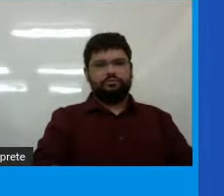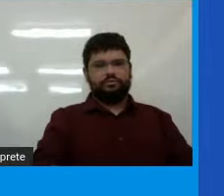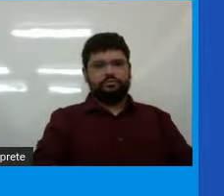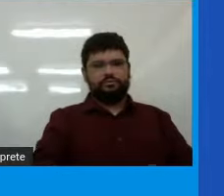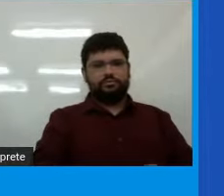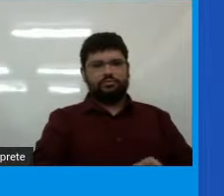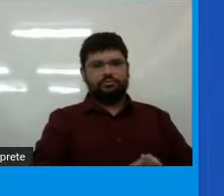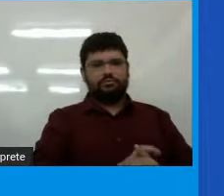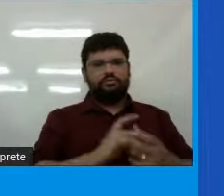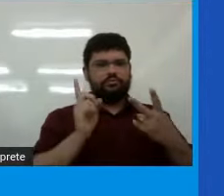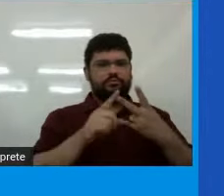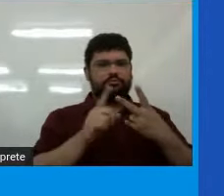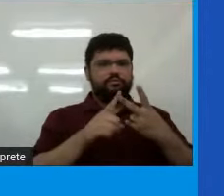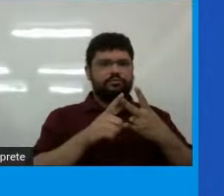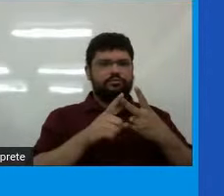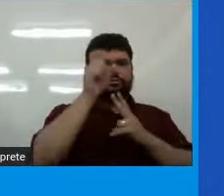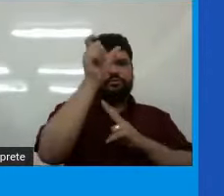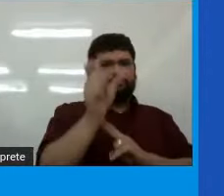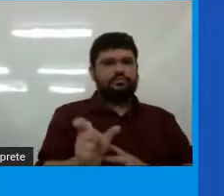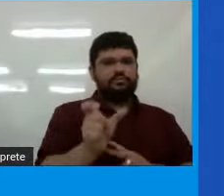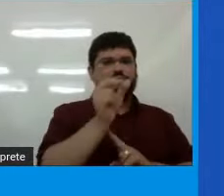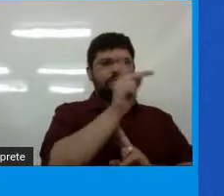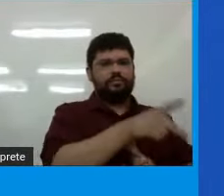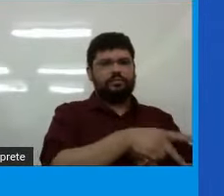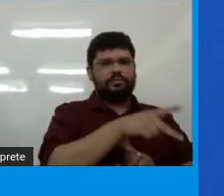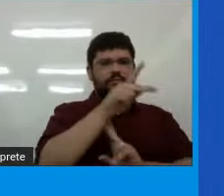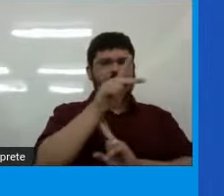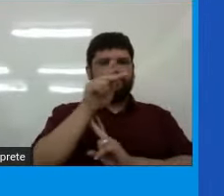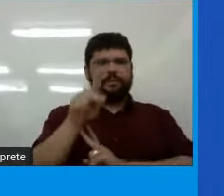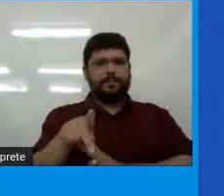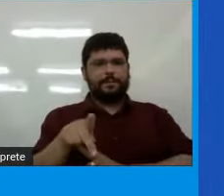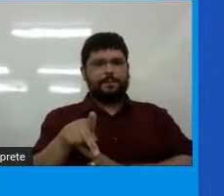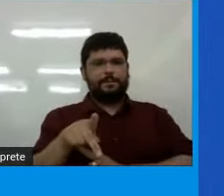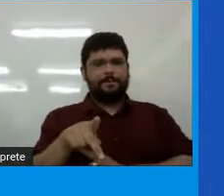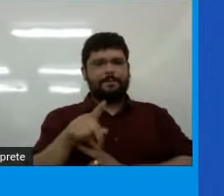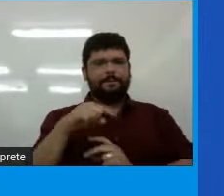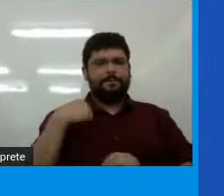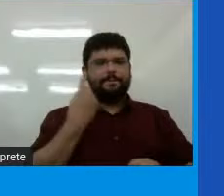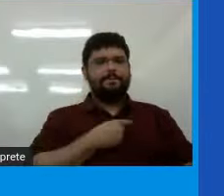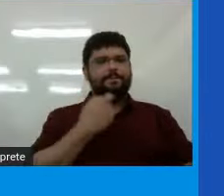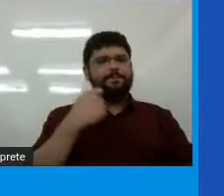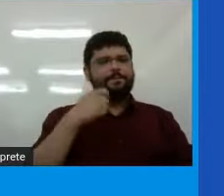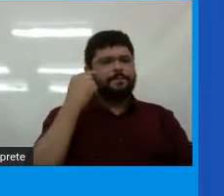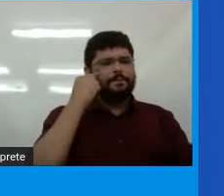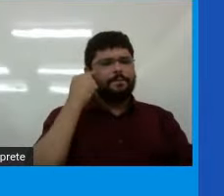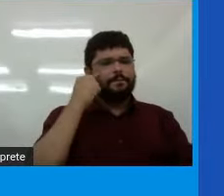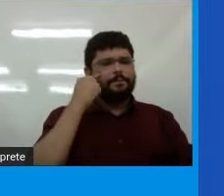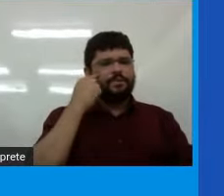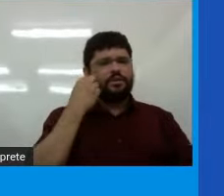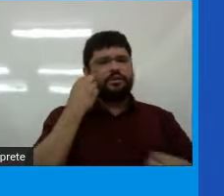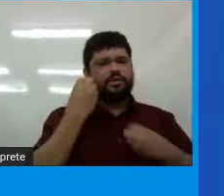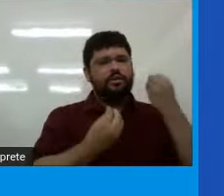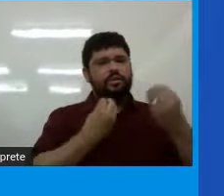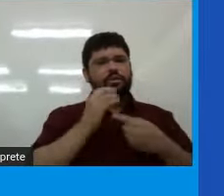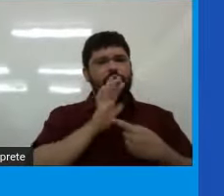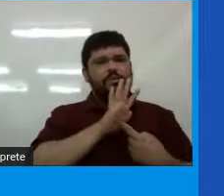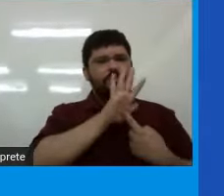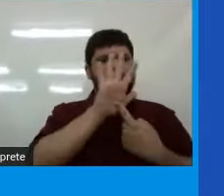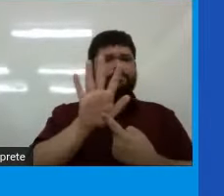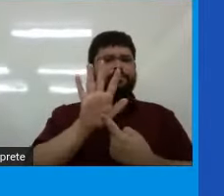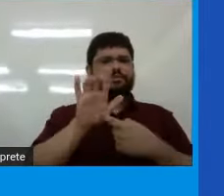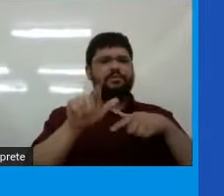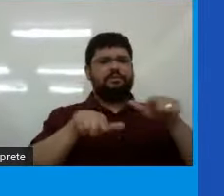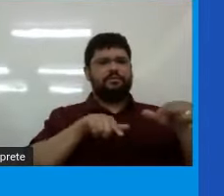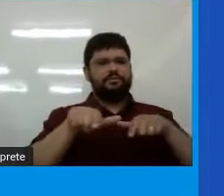A postura docente. É interessante a gente refletir a melhor maneira de apresentar o conteúdo. Por